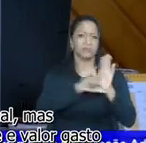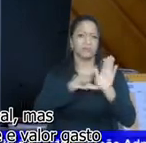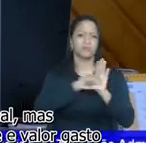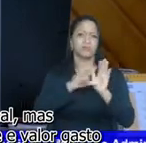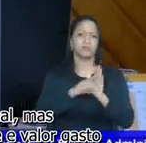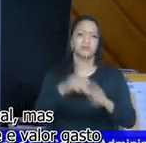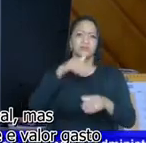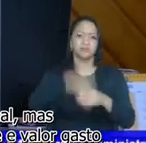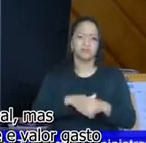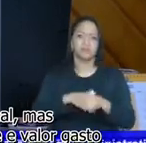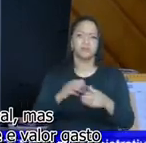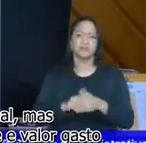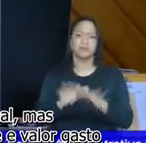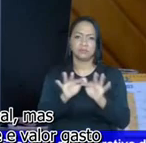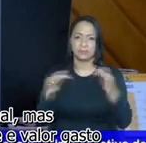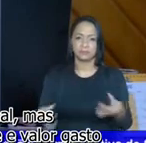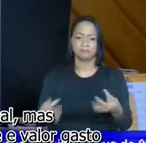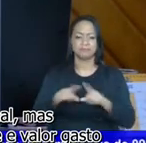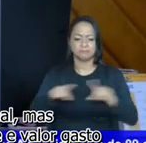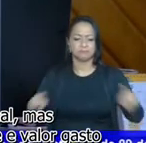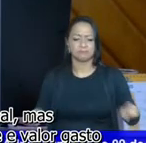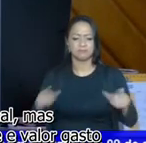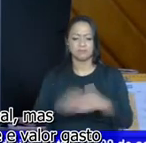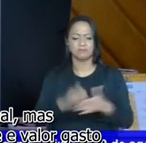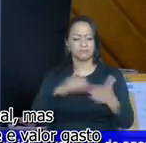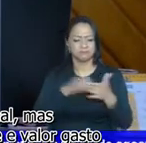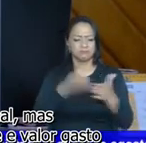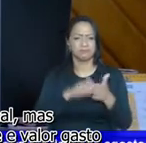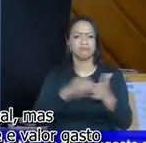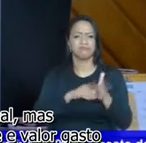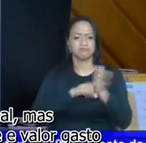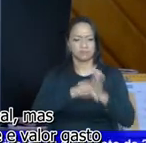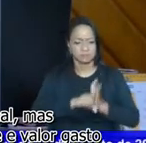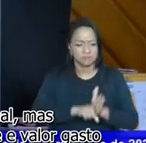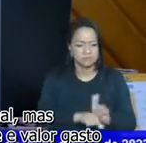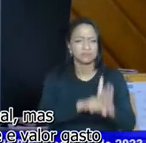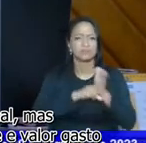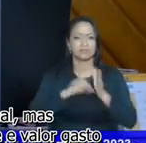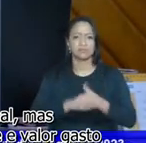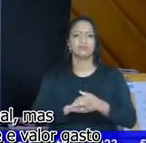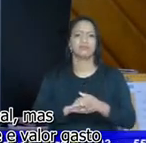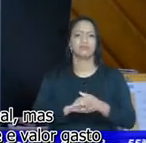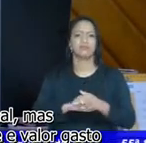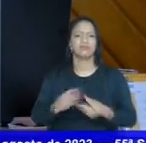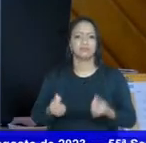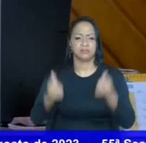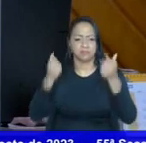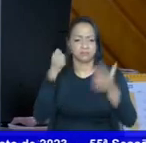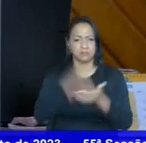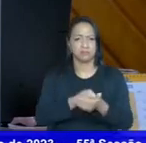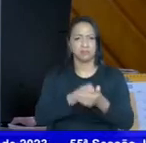não apenas no aspecto formal, mas efetivamente impede a aferição e fiscalização sobre o volume e valor